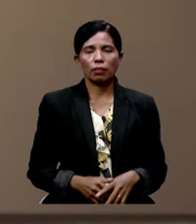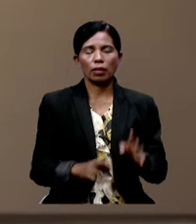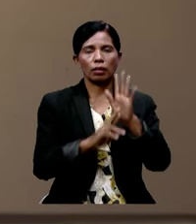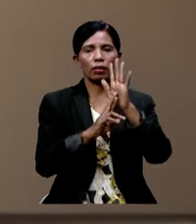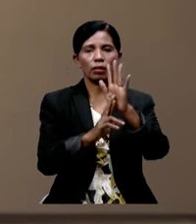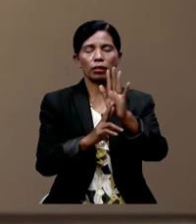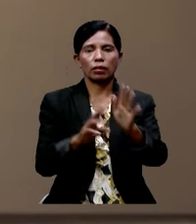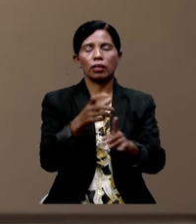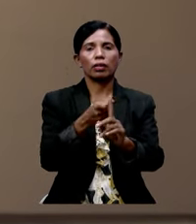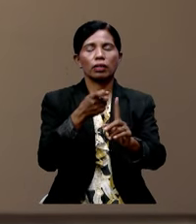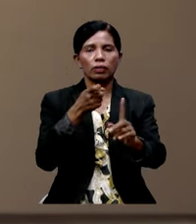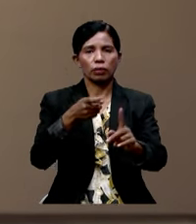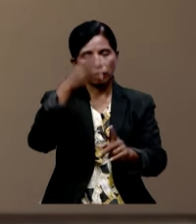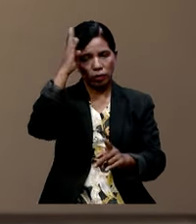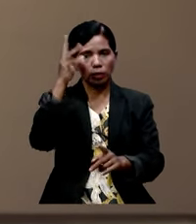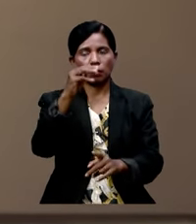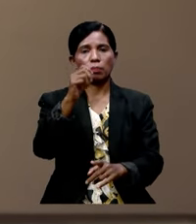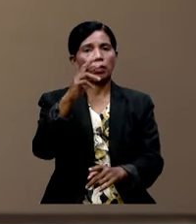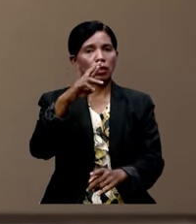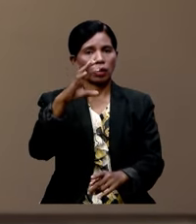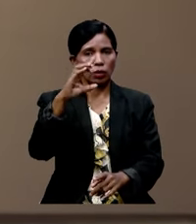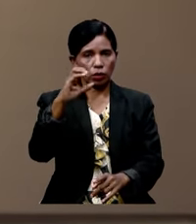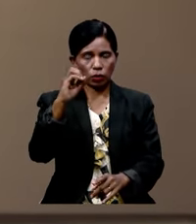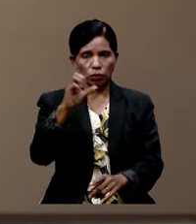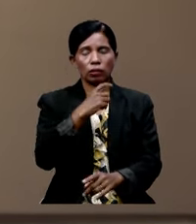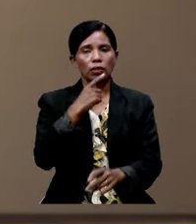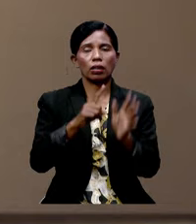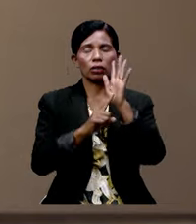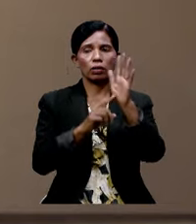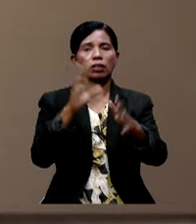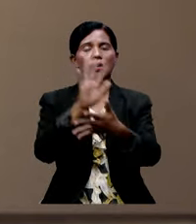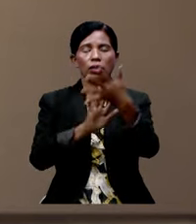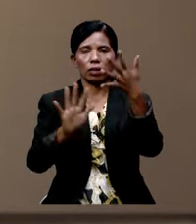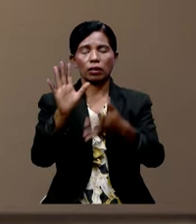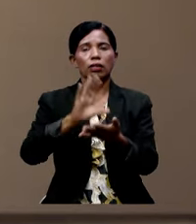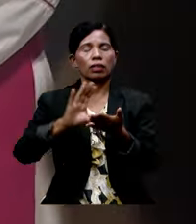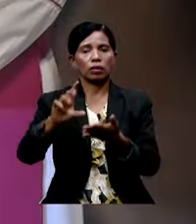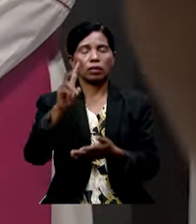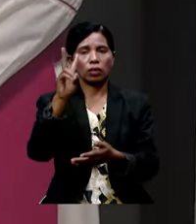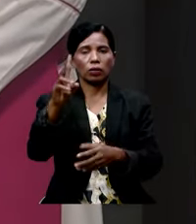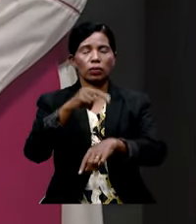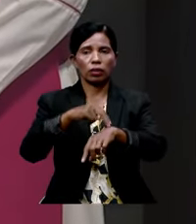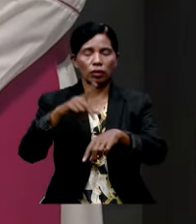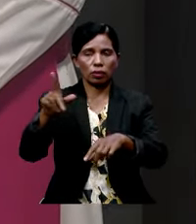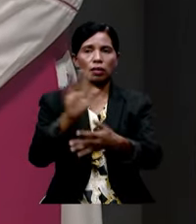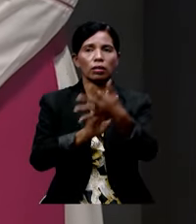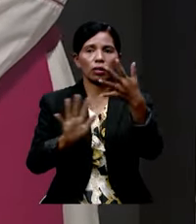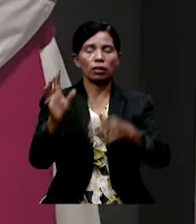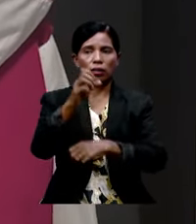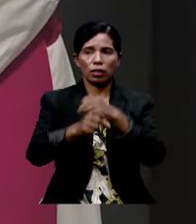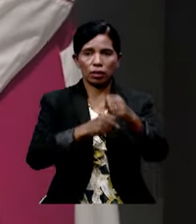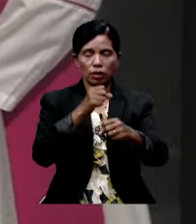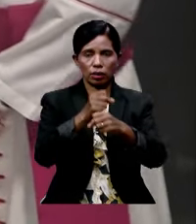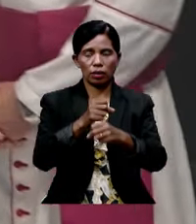Representante Vaticano Monsenhor Marcos Pritchi, Atolia Hirakne, Rafoin celebra Santa Sé nia loro nacional, hori comemora tina